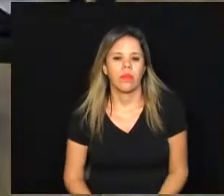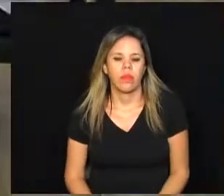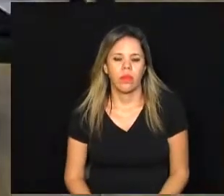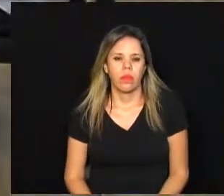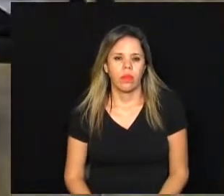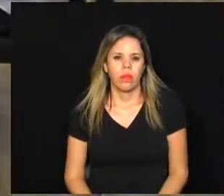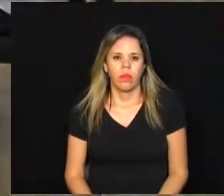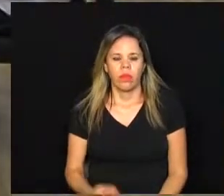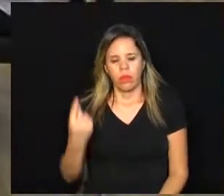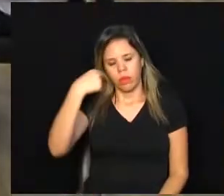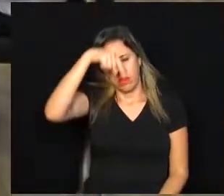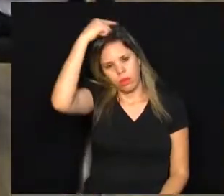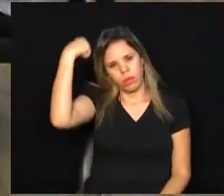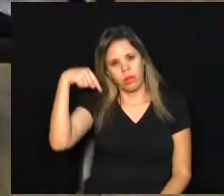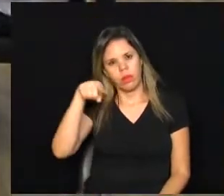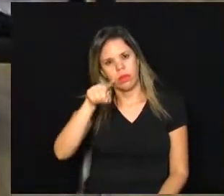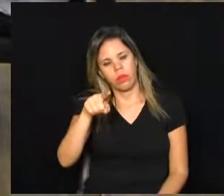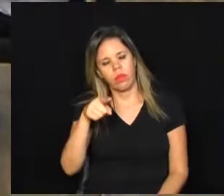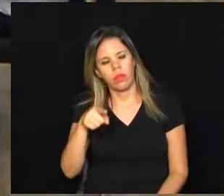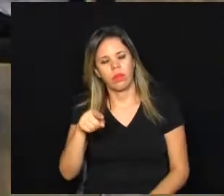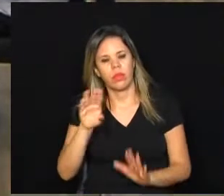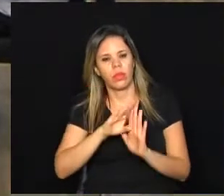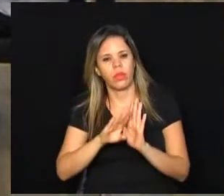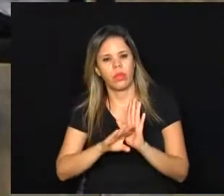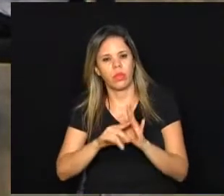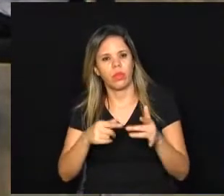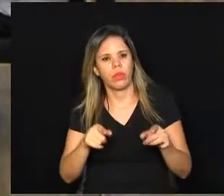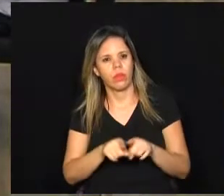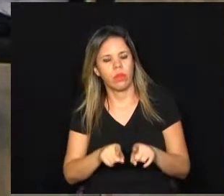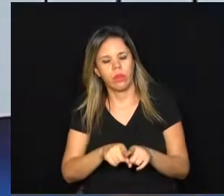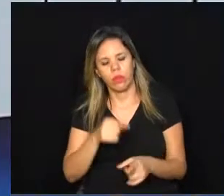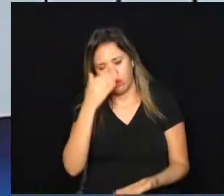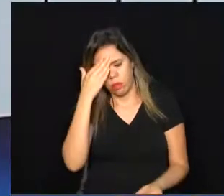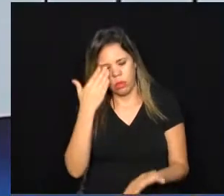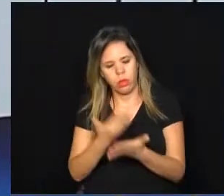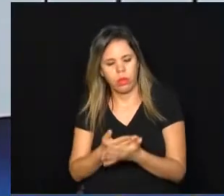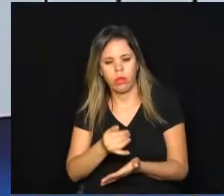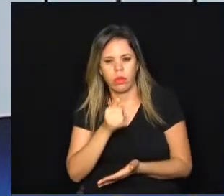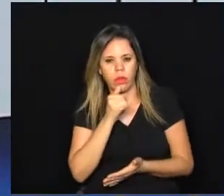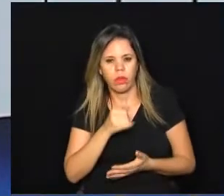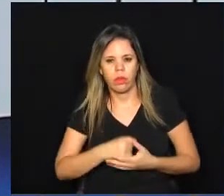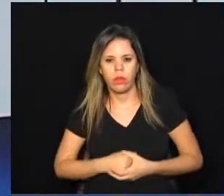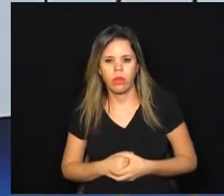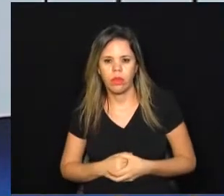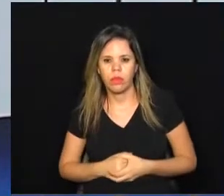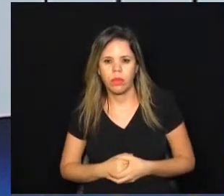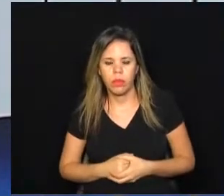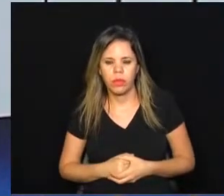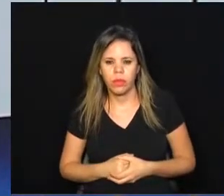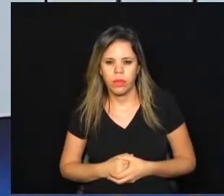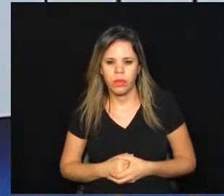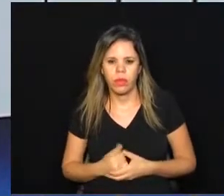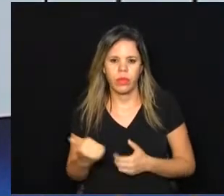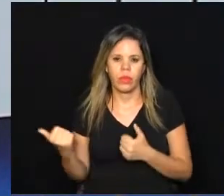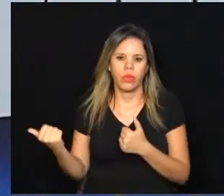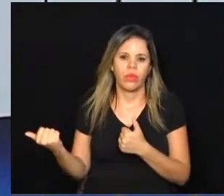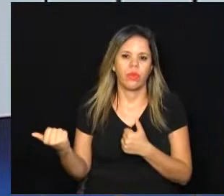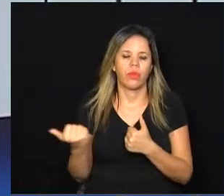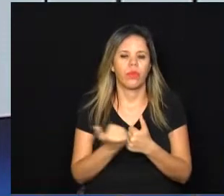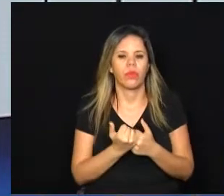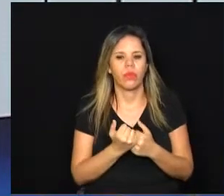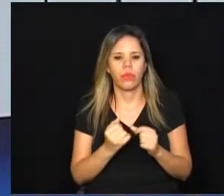Paulo, você, sobre estes programas, né? Você acredita que, por exemplo, Substituições em